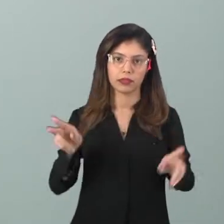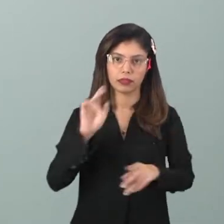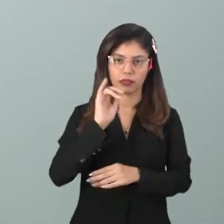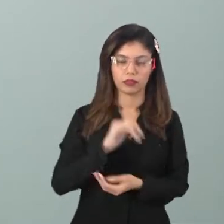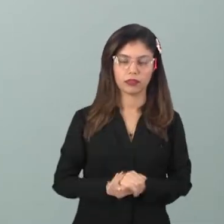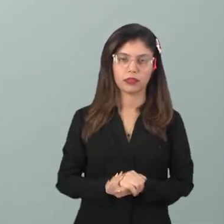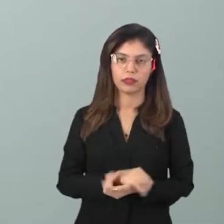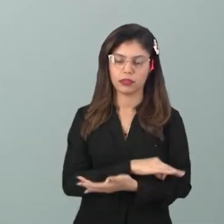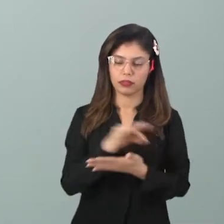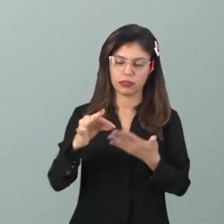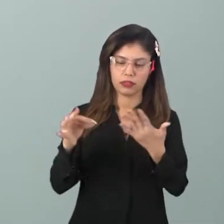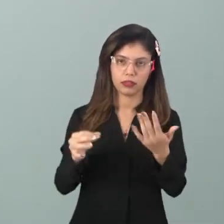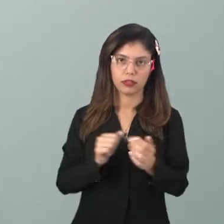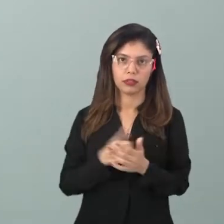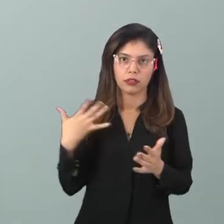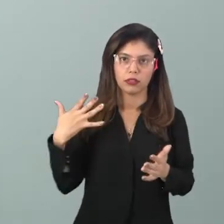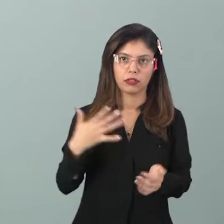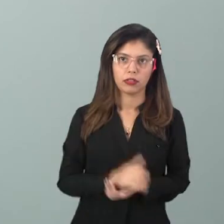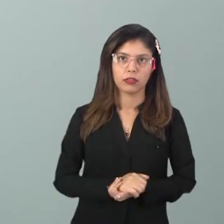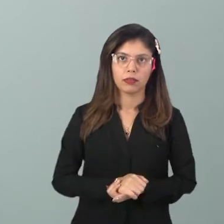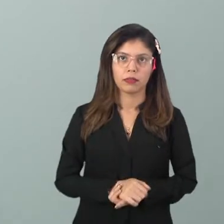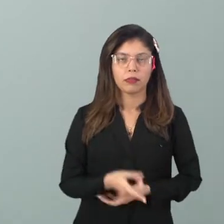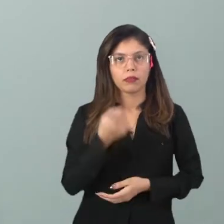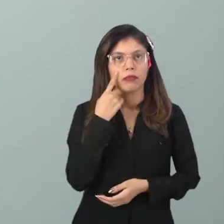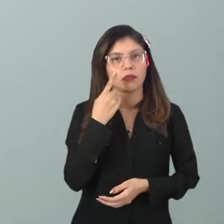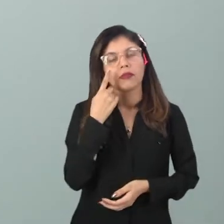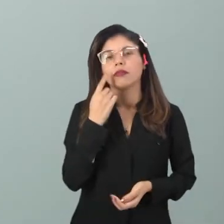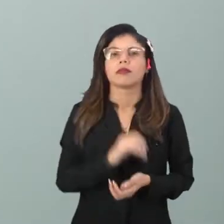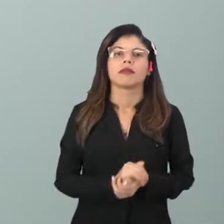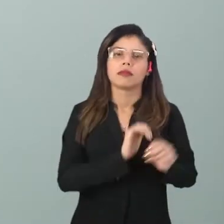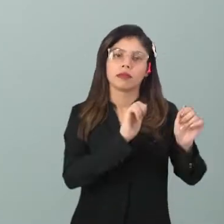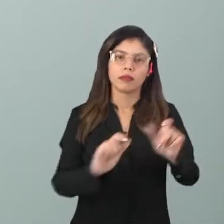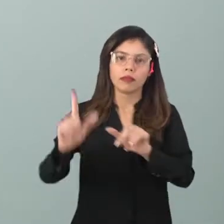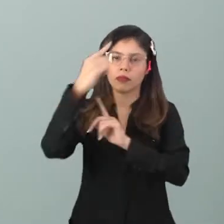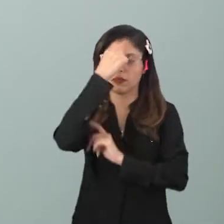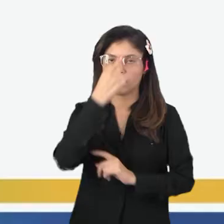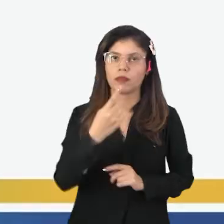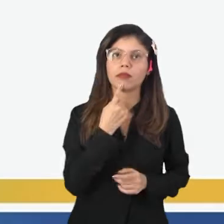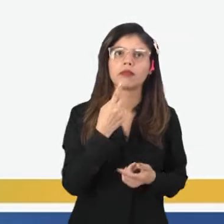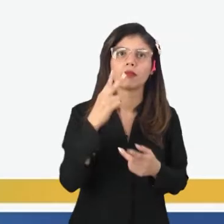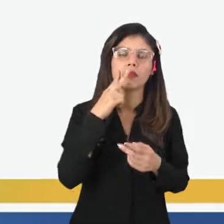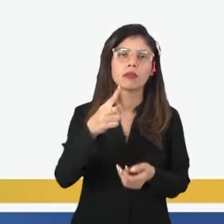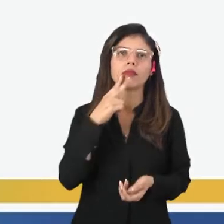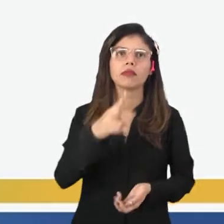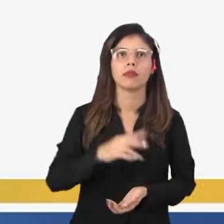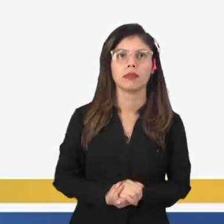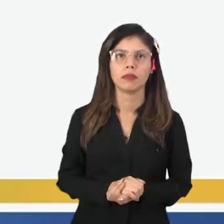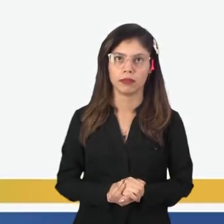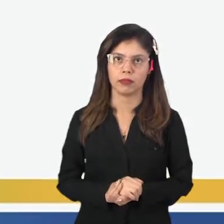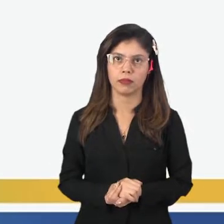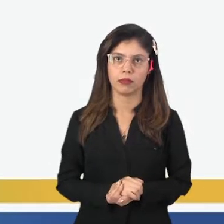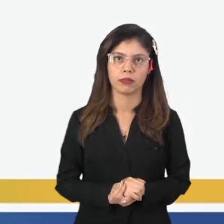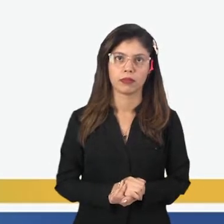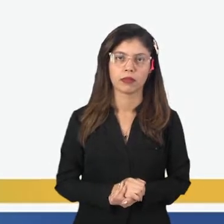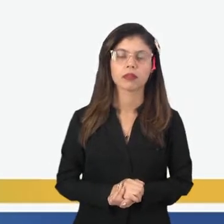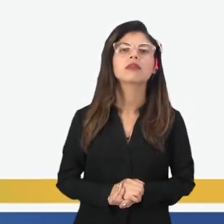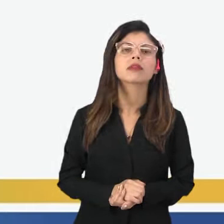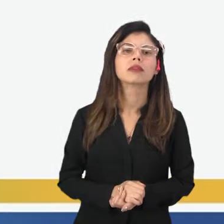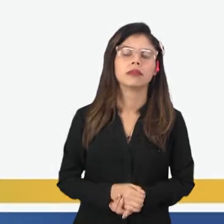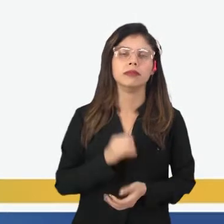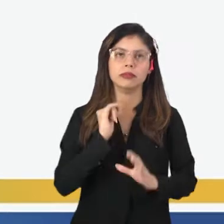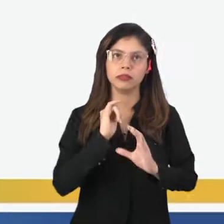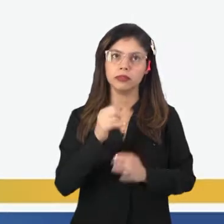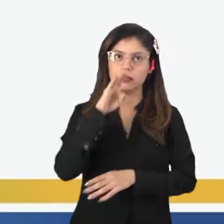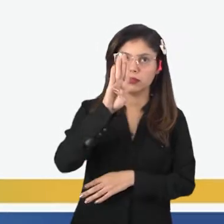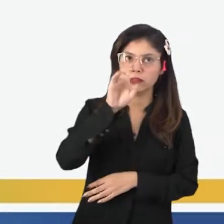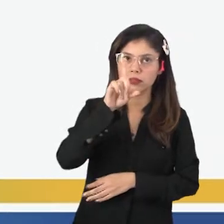de intertextualidade. Vamos lá. Olha só, gente, a primeira imagem, vocês estão vendo que se trata de um anúncio publicitário